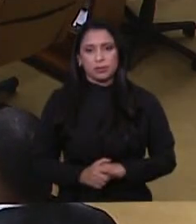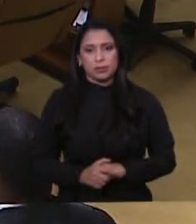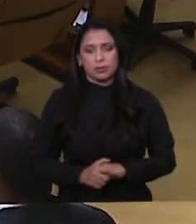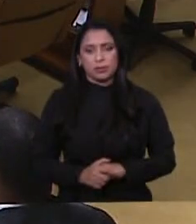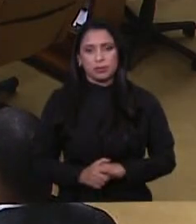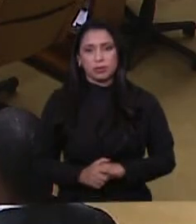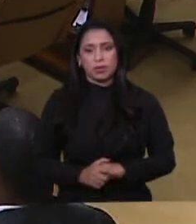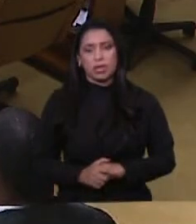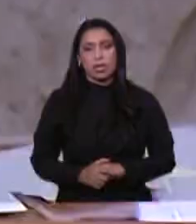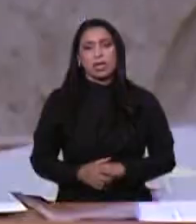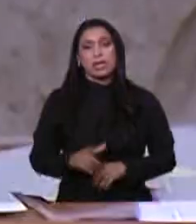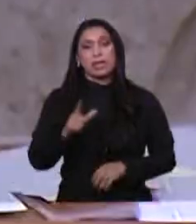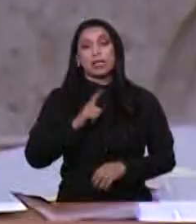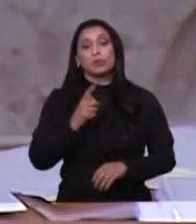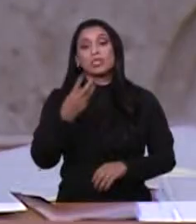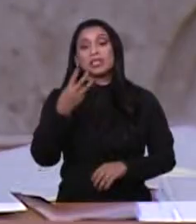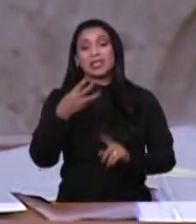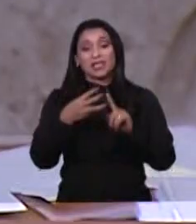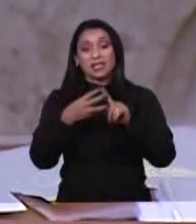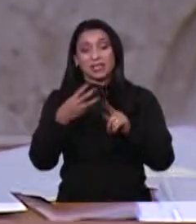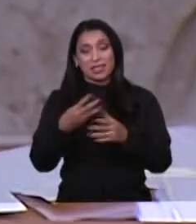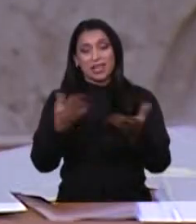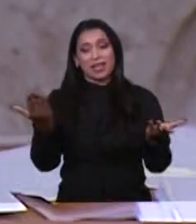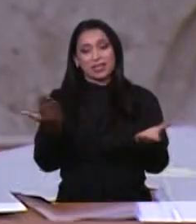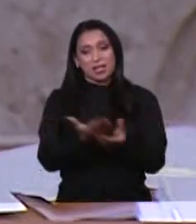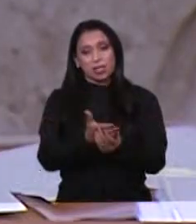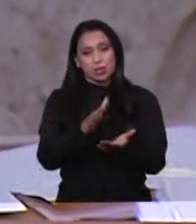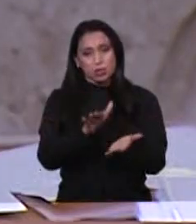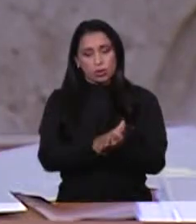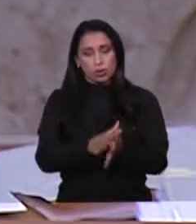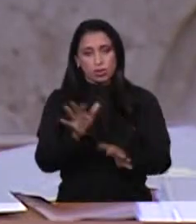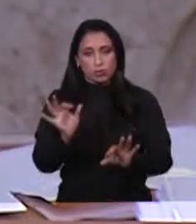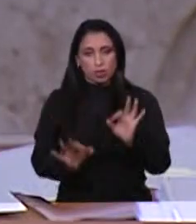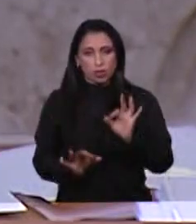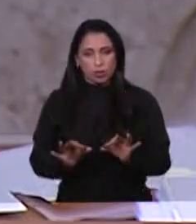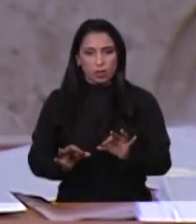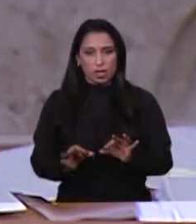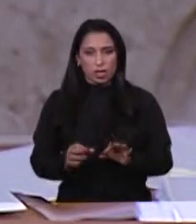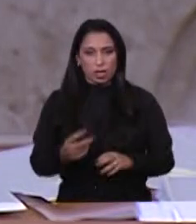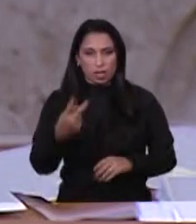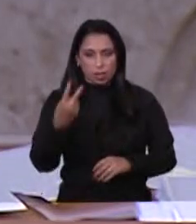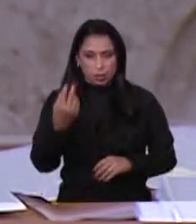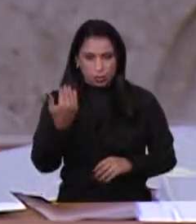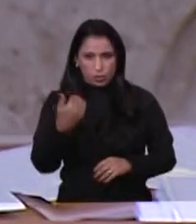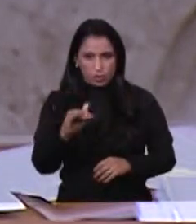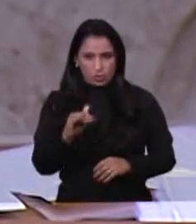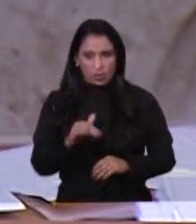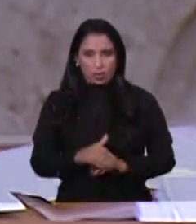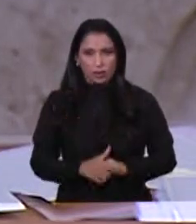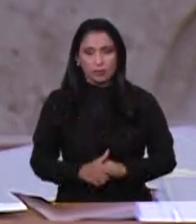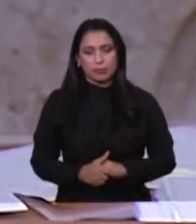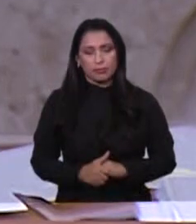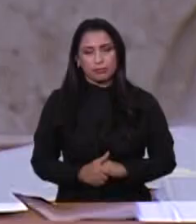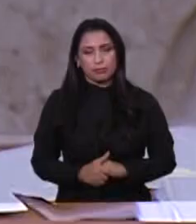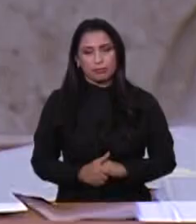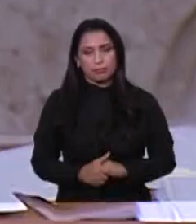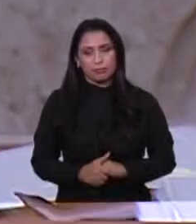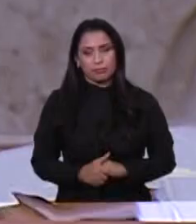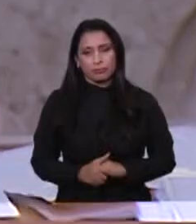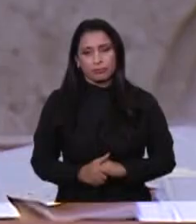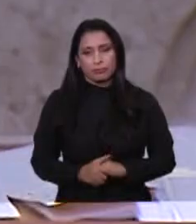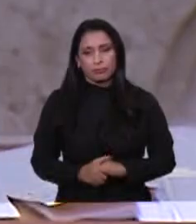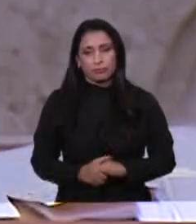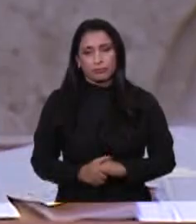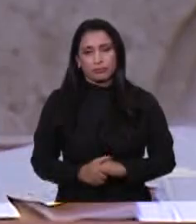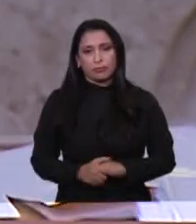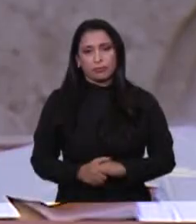É que nós temos três ações ainda, né? Seria 2h15, 2h30? 2h30. Então, 2h30, fica